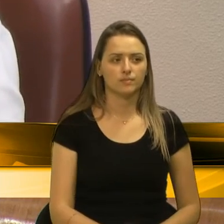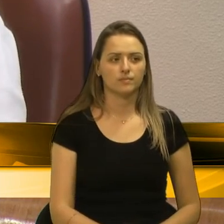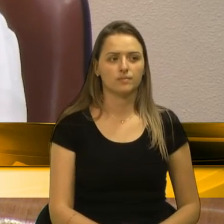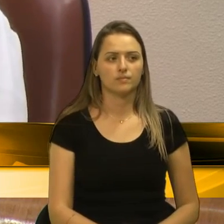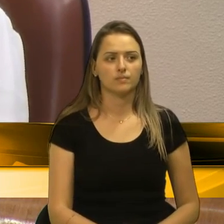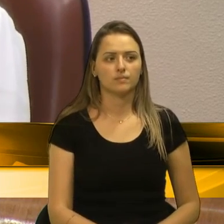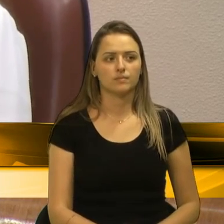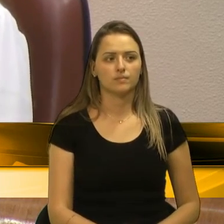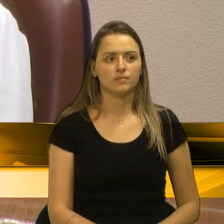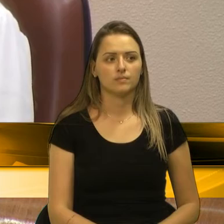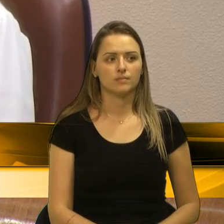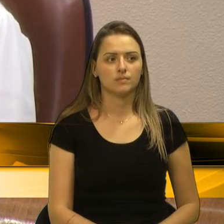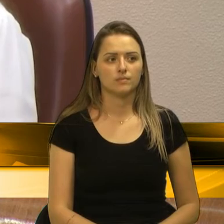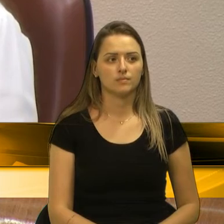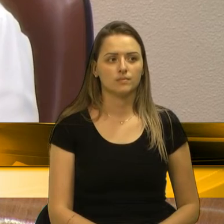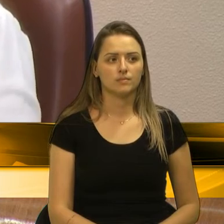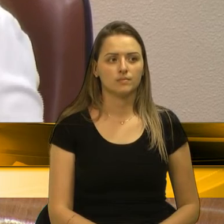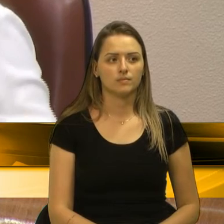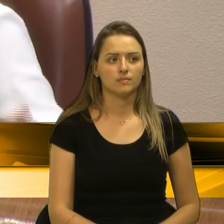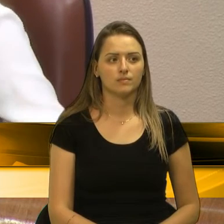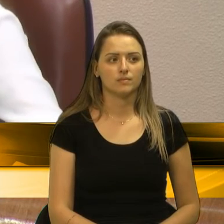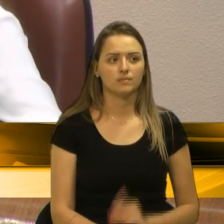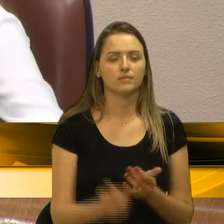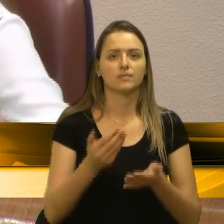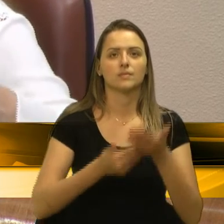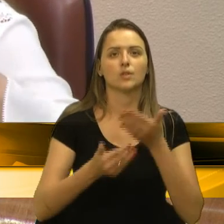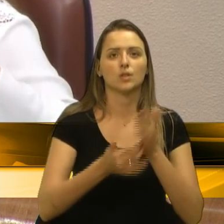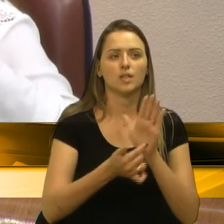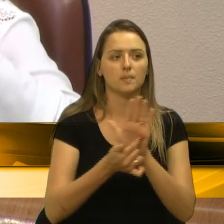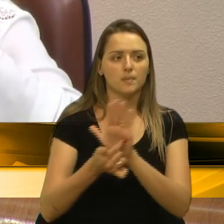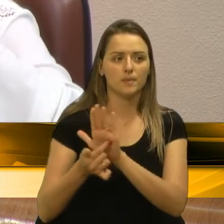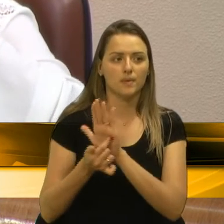do denunciante cidadão à apresentação da denúncia.